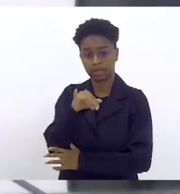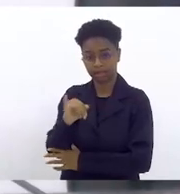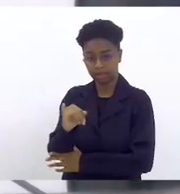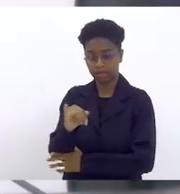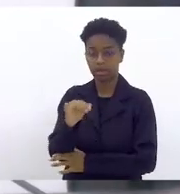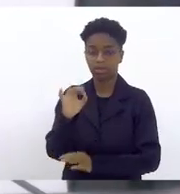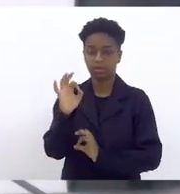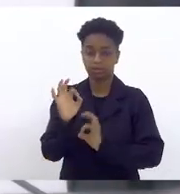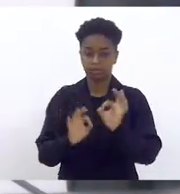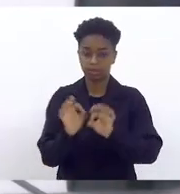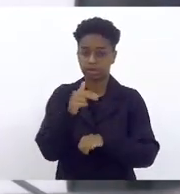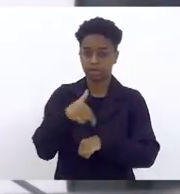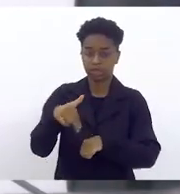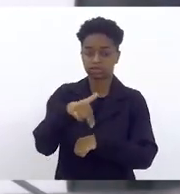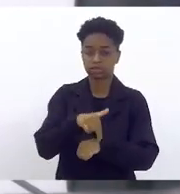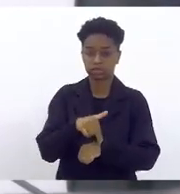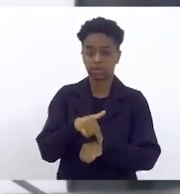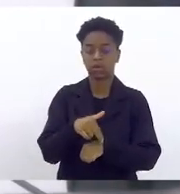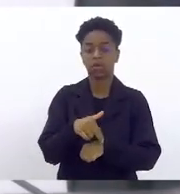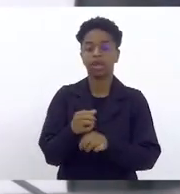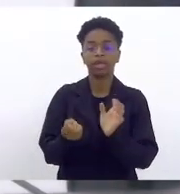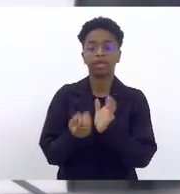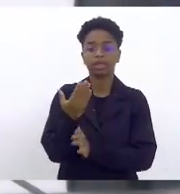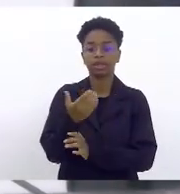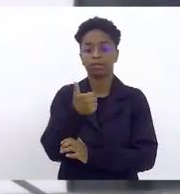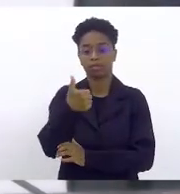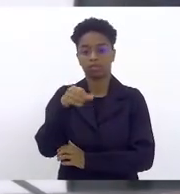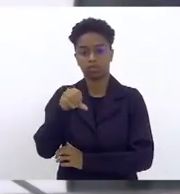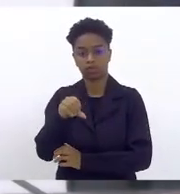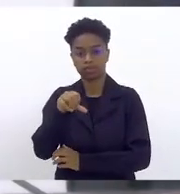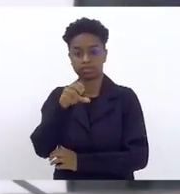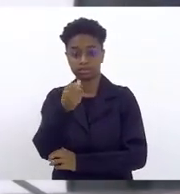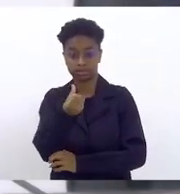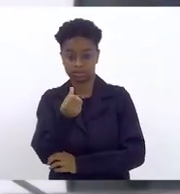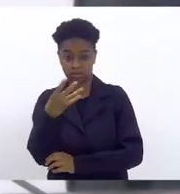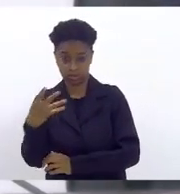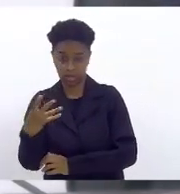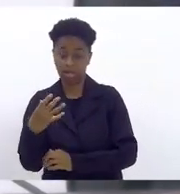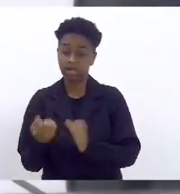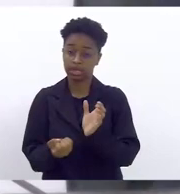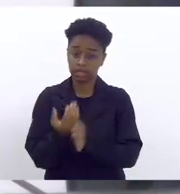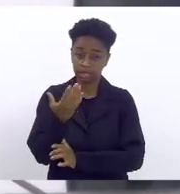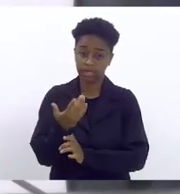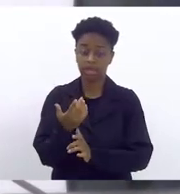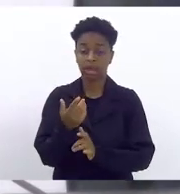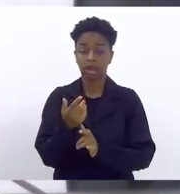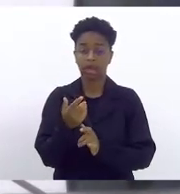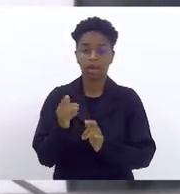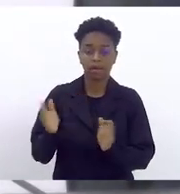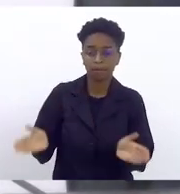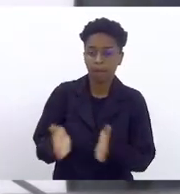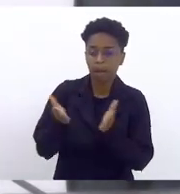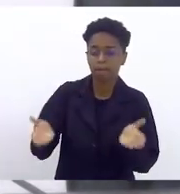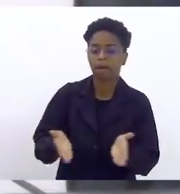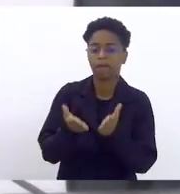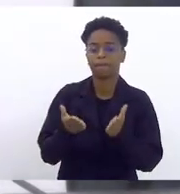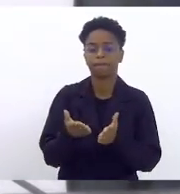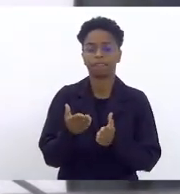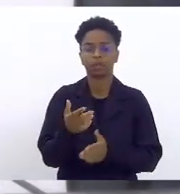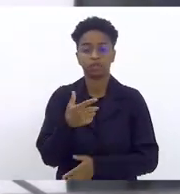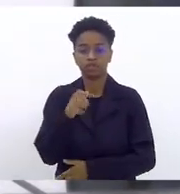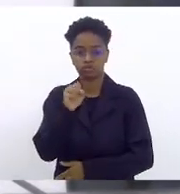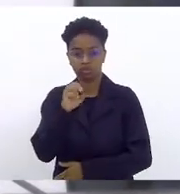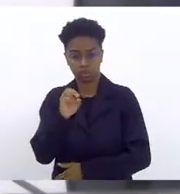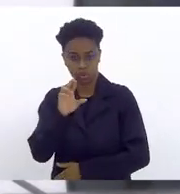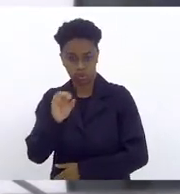imunizações em 1974 cria uma demanda imensa por soros de vacinas e permitiu o fortalecimento de um